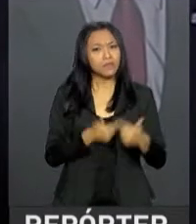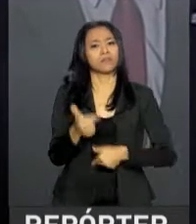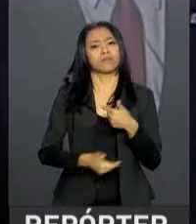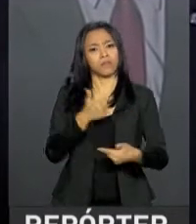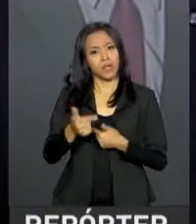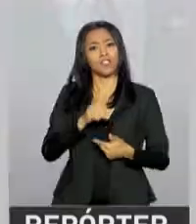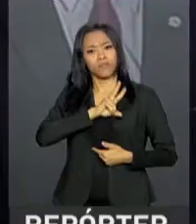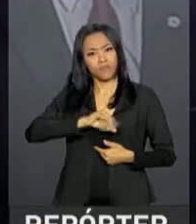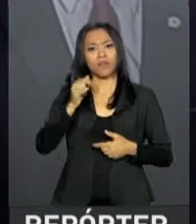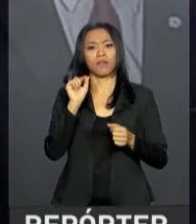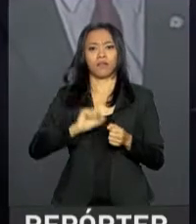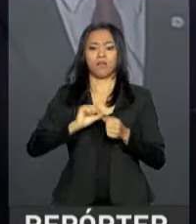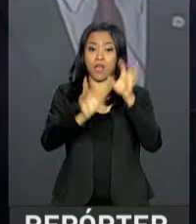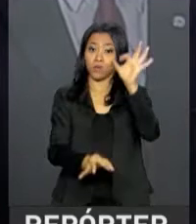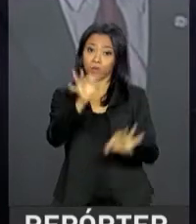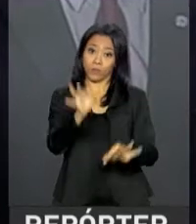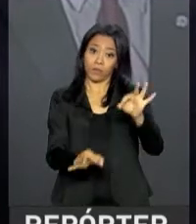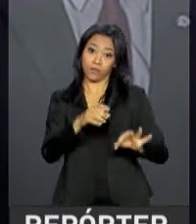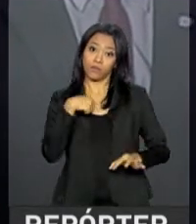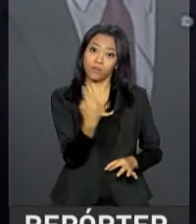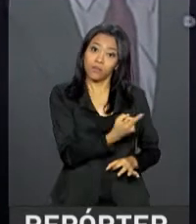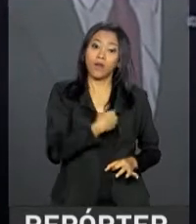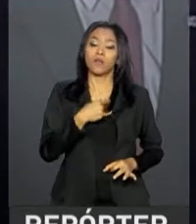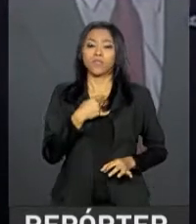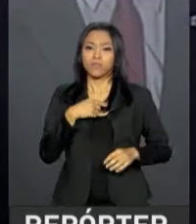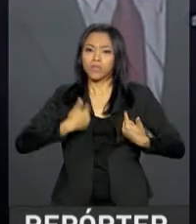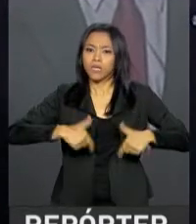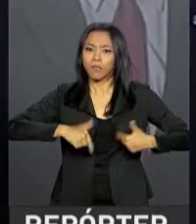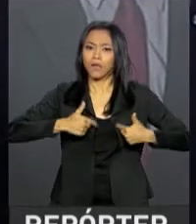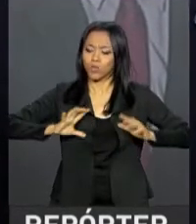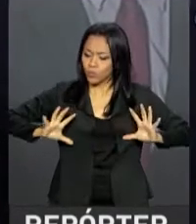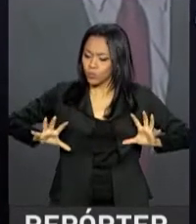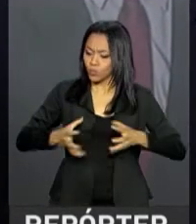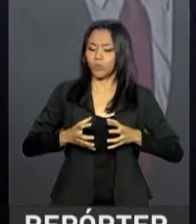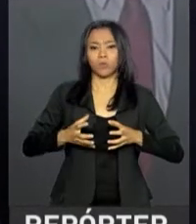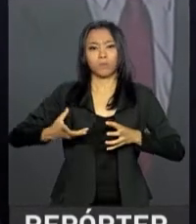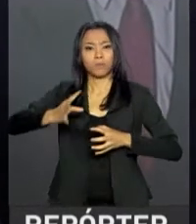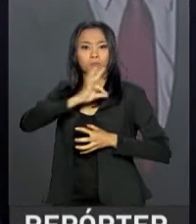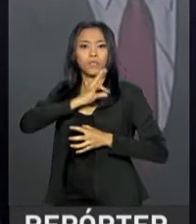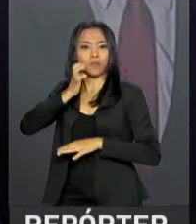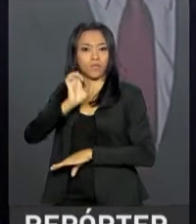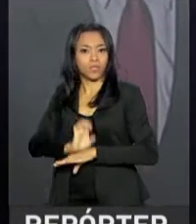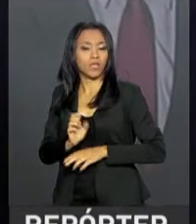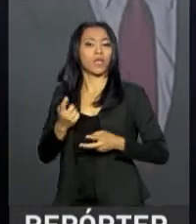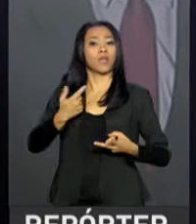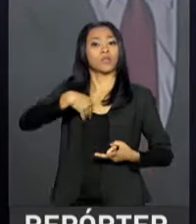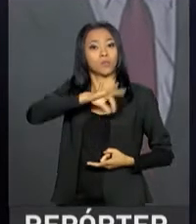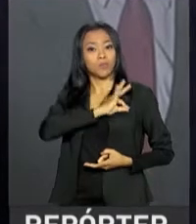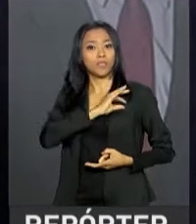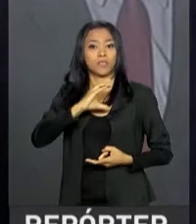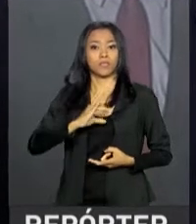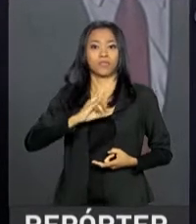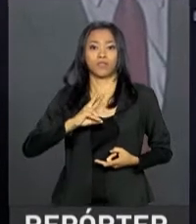fazer justiça, que estão aqui trabalhando de forma integrada, as polícias estaduais, Polícia